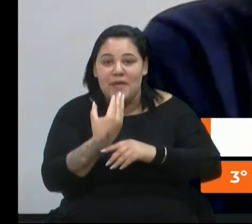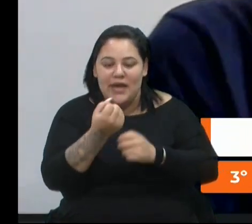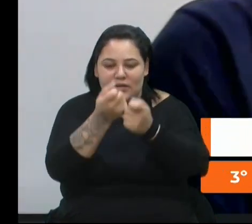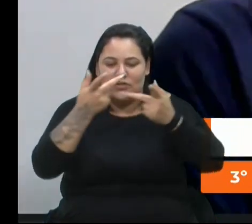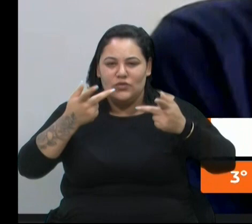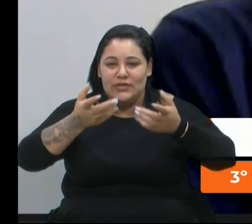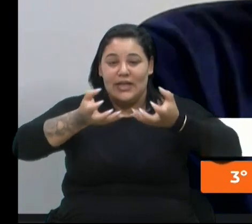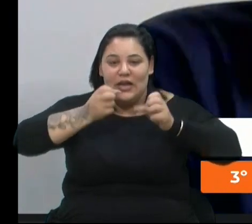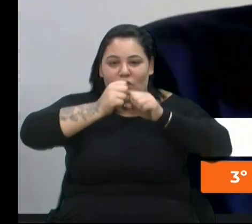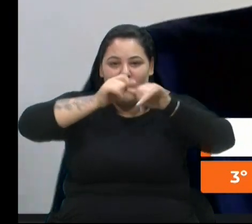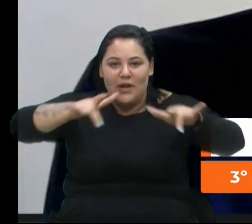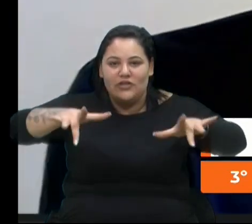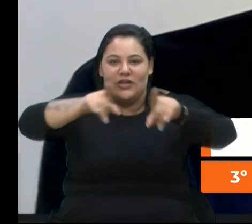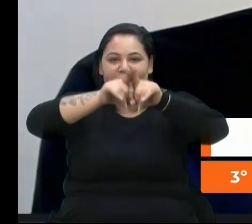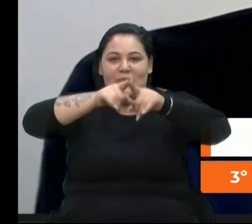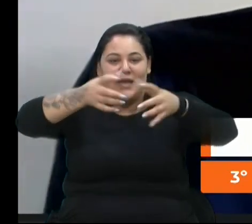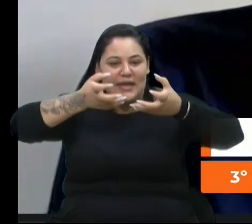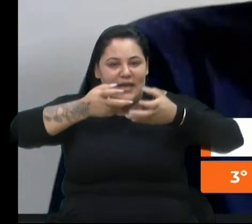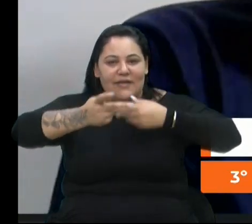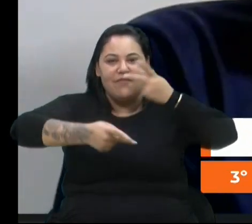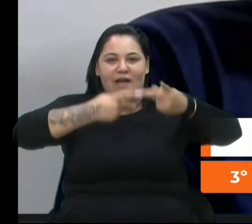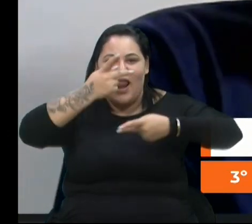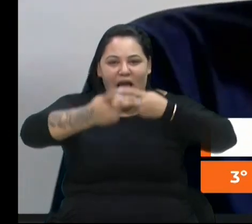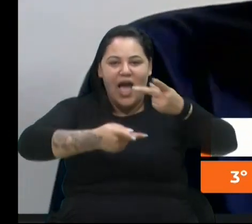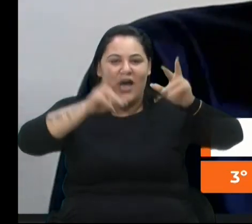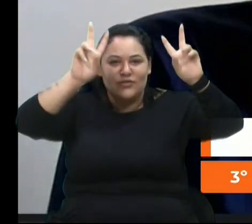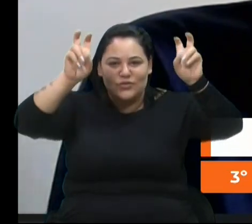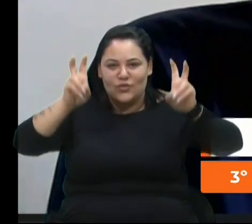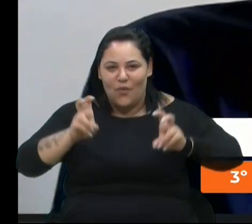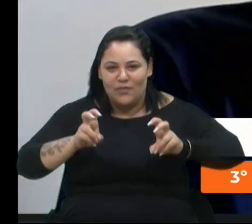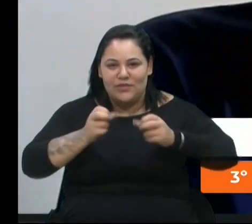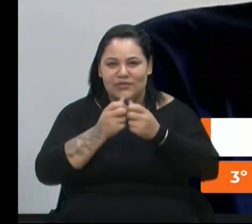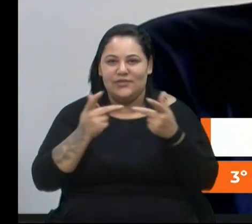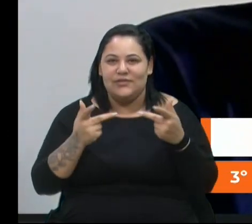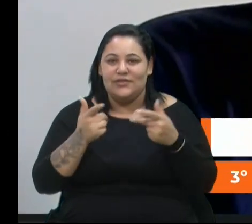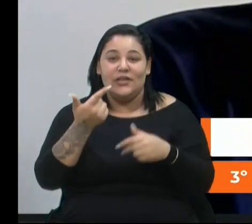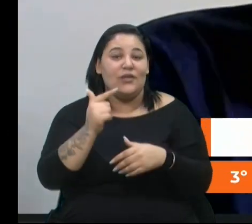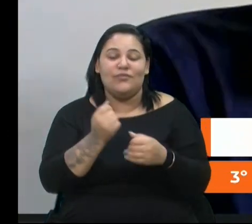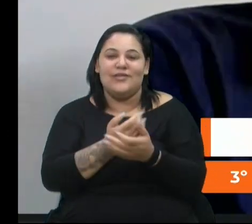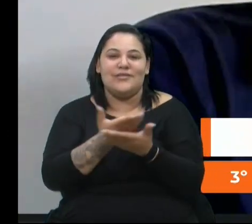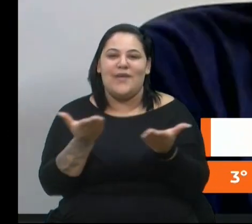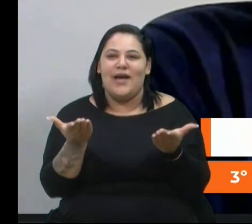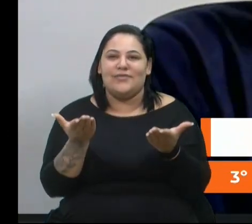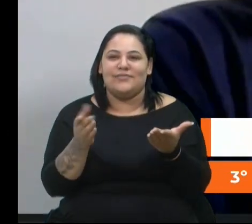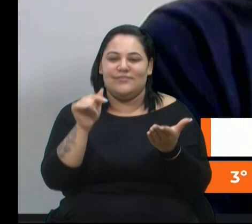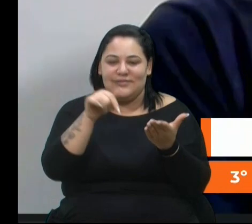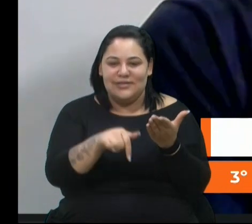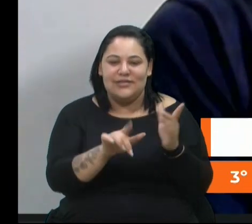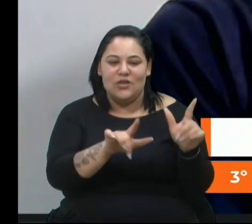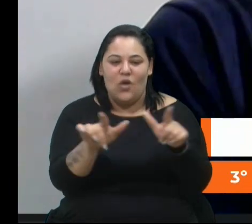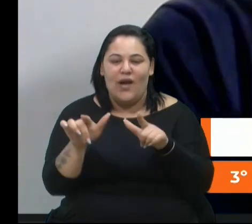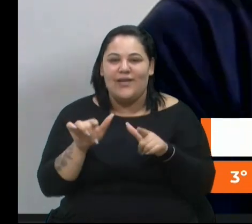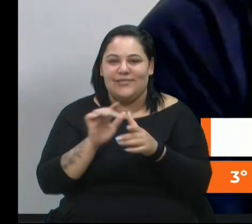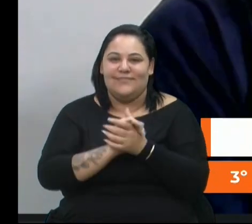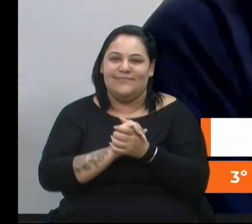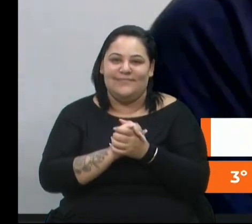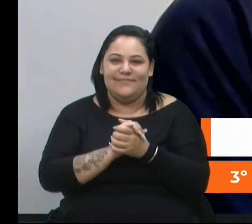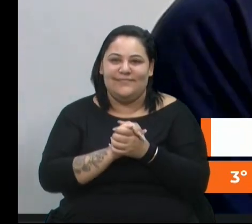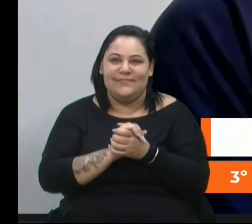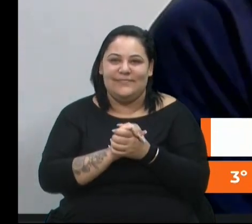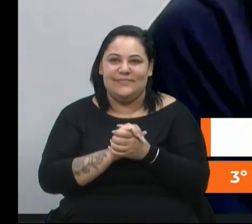querer compartilhar, querer falar sobre, e não tem espaço nesses locais.